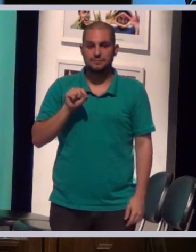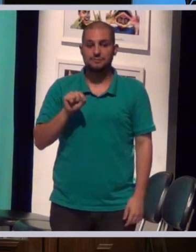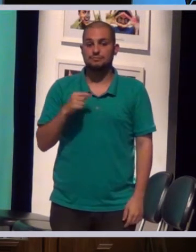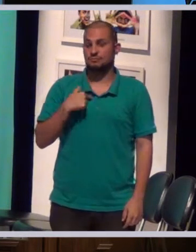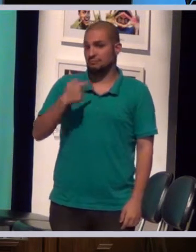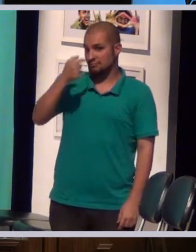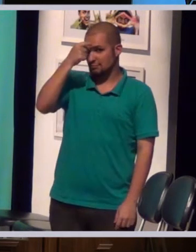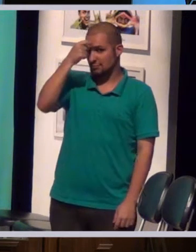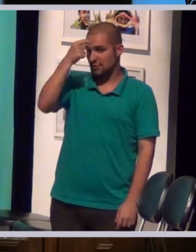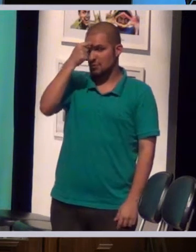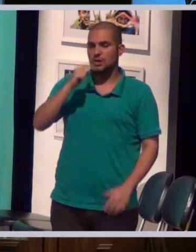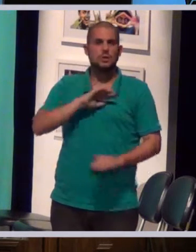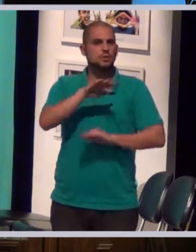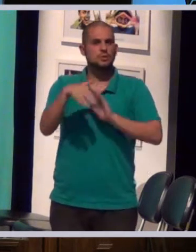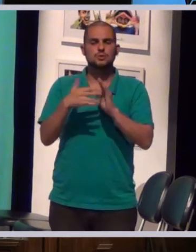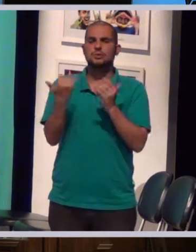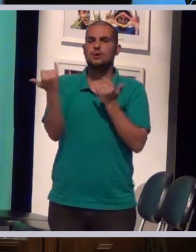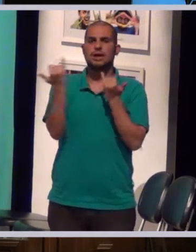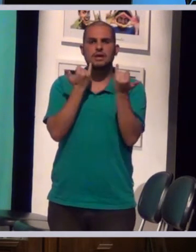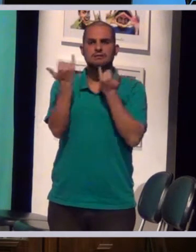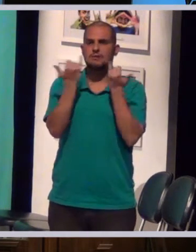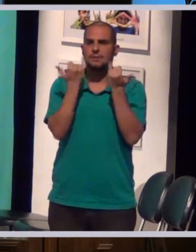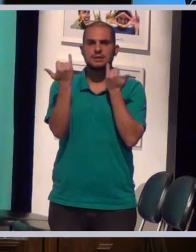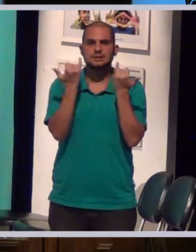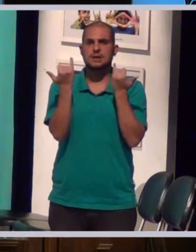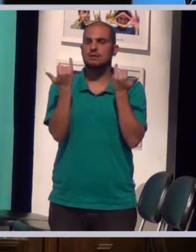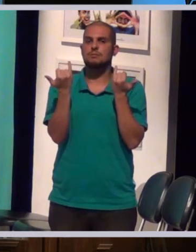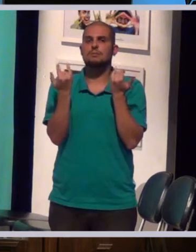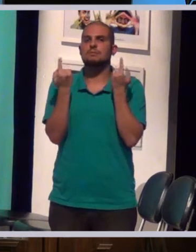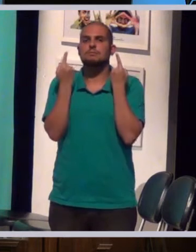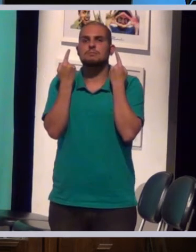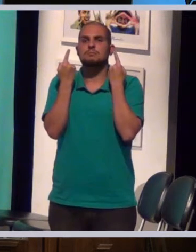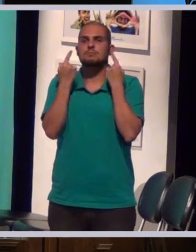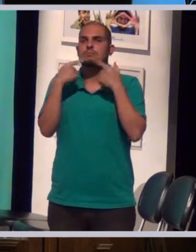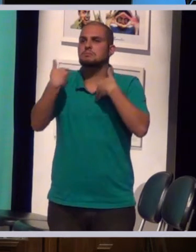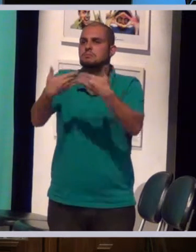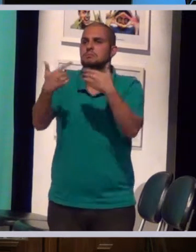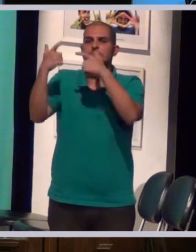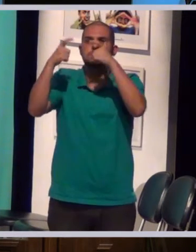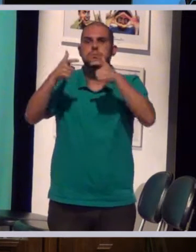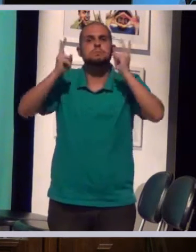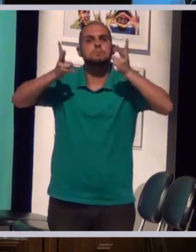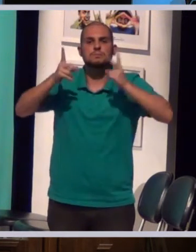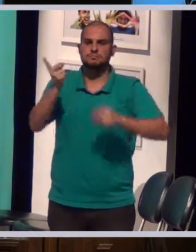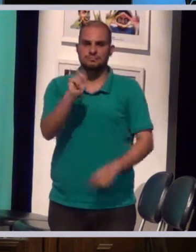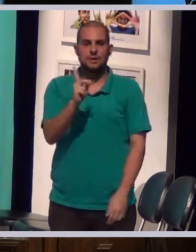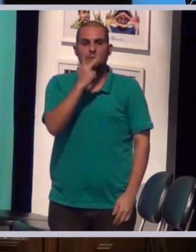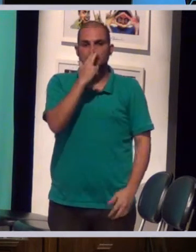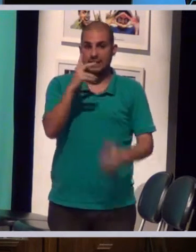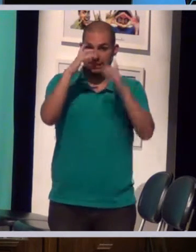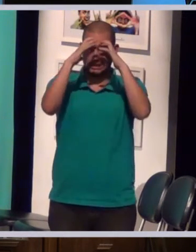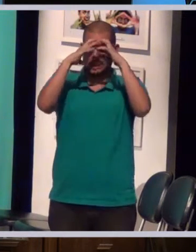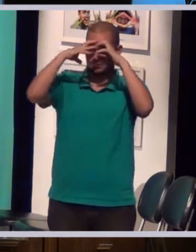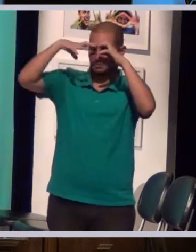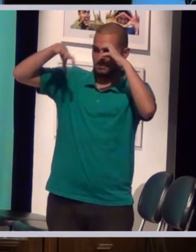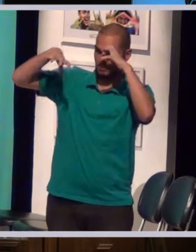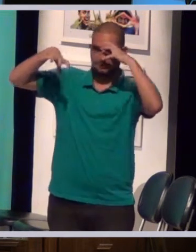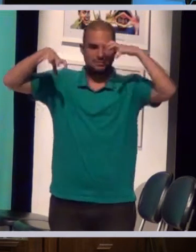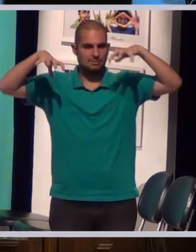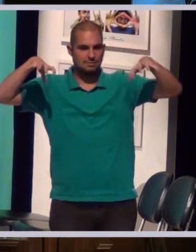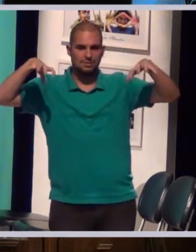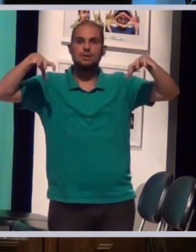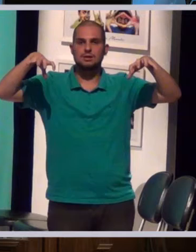não processa todas as informações da mesma forma e no mesmo lugar. É como se nós tivéssemos compartimentos